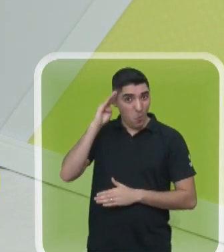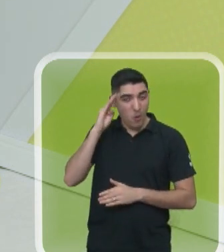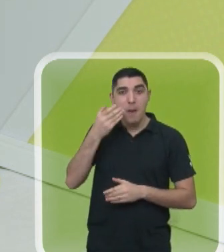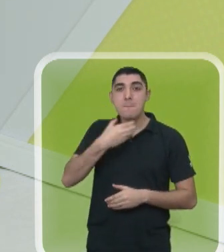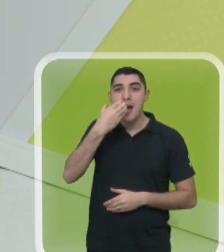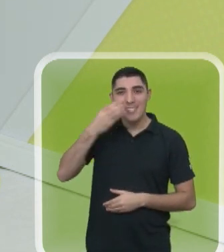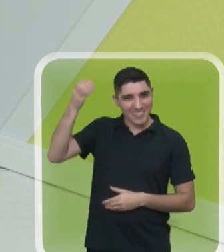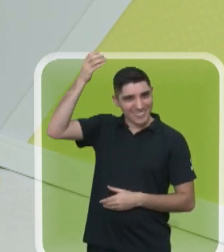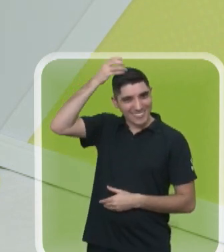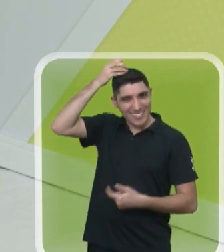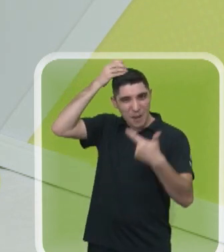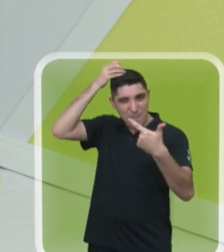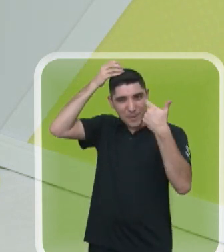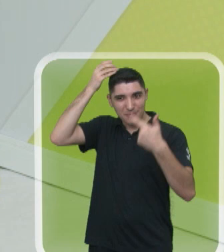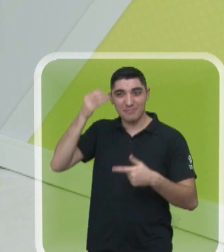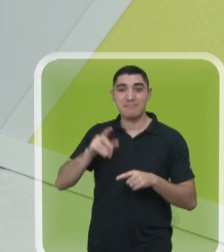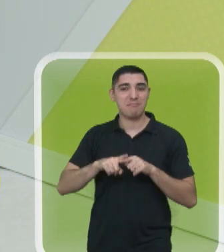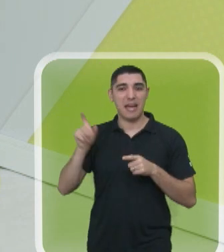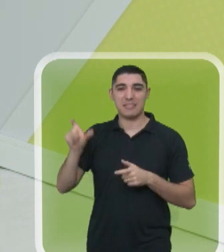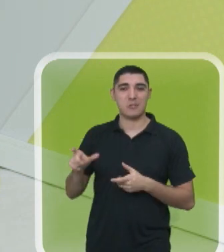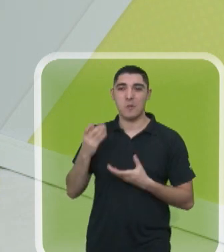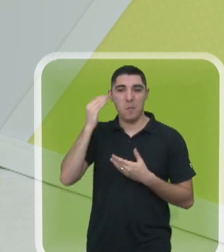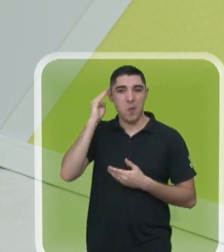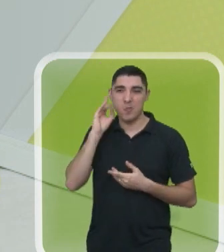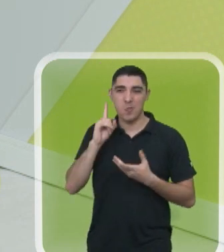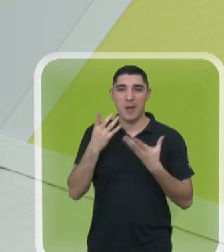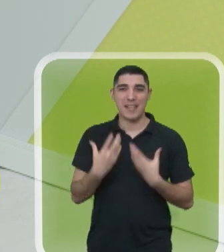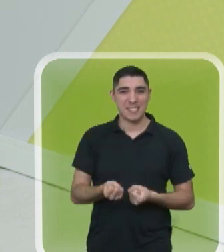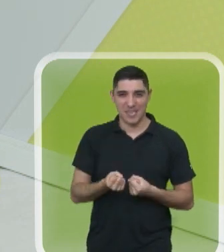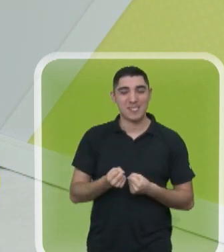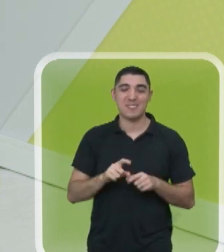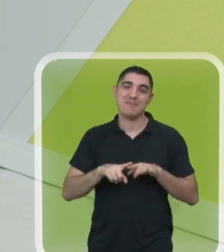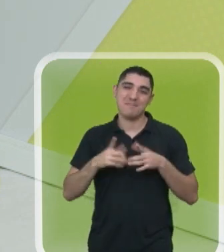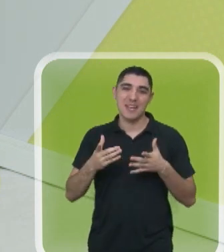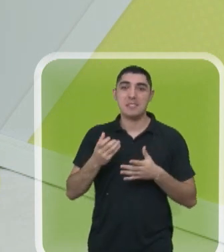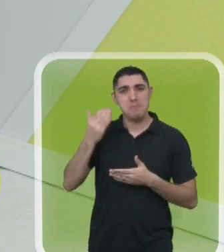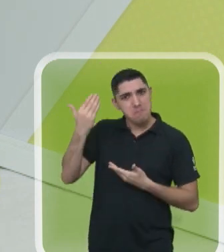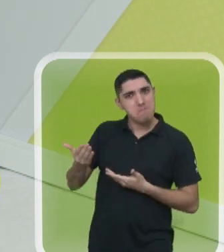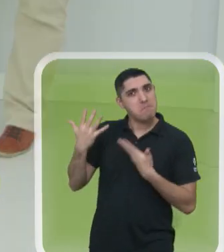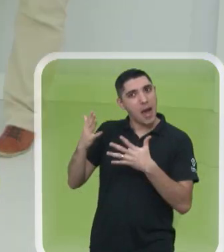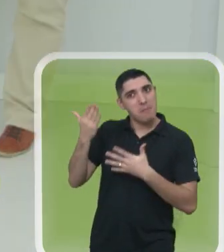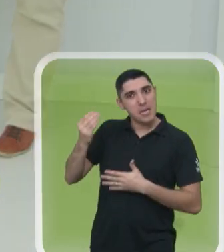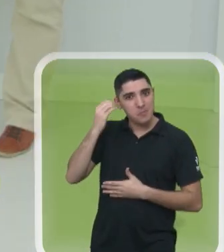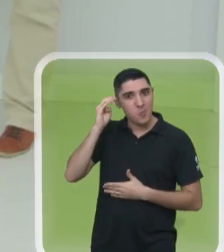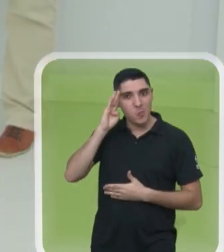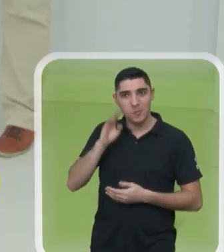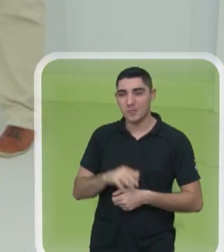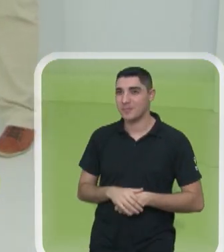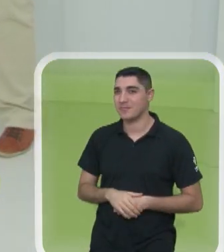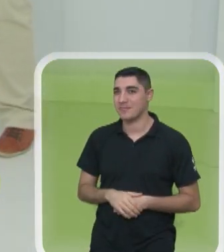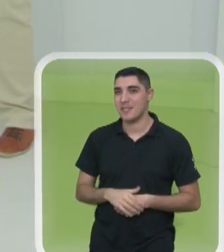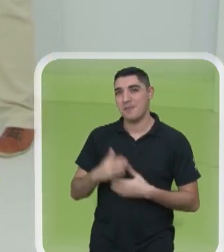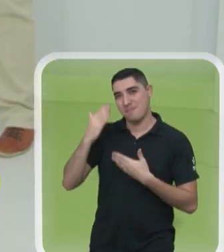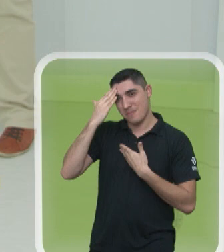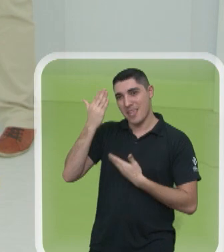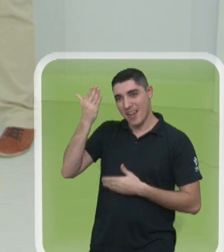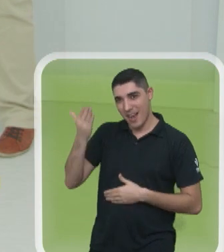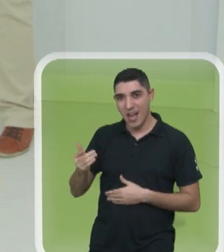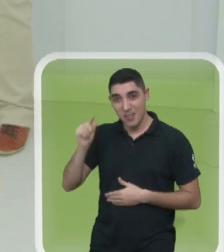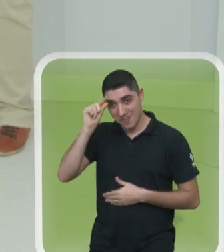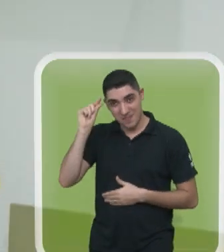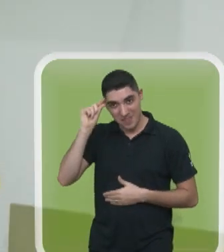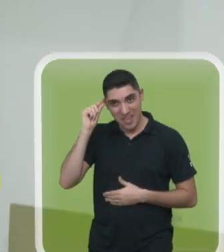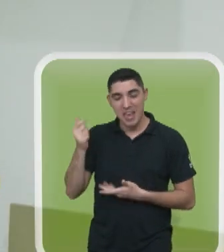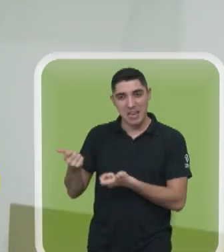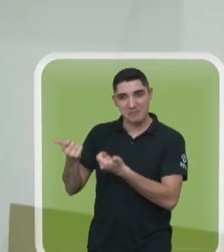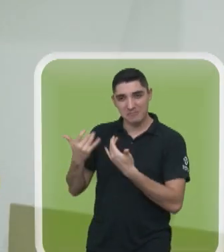para ver se ele acertava, mas ele não topou a ideia, o Brunão também não ficou muito à vontade para isso. Mas, Brunão, parabéns pela experiência, hein? Muito obrigado, Vieira, pelas